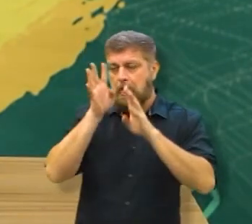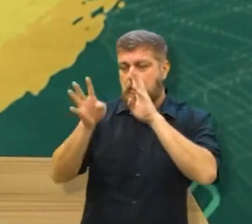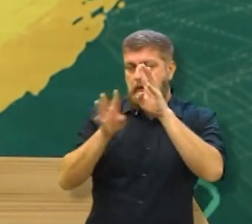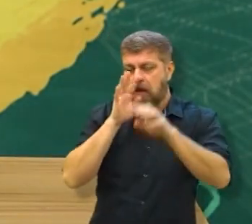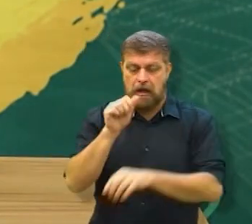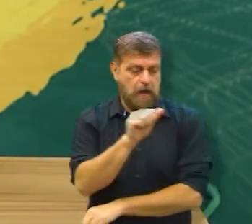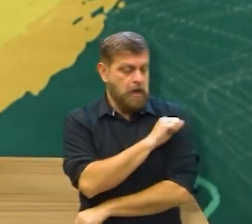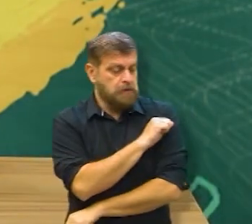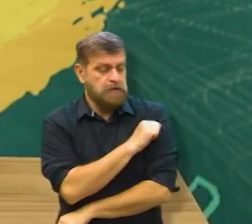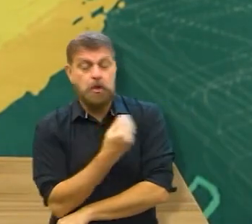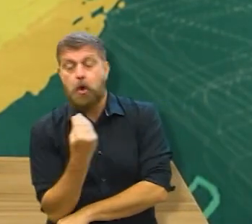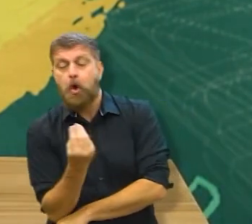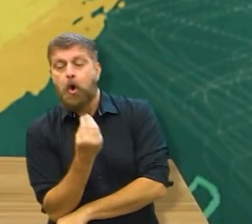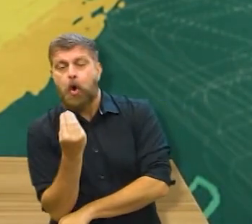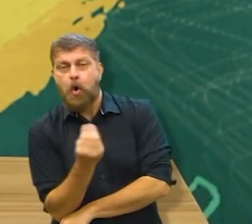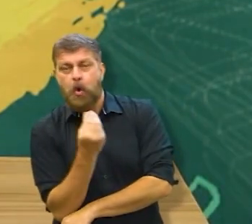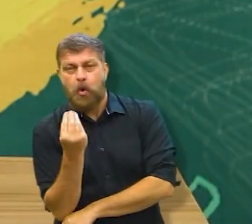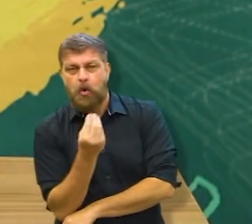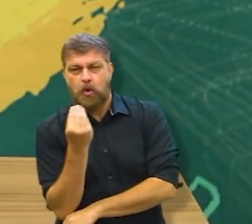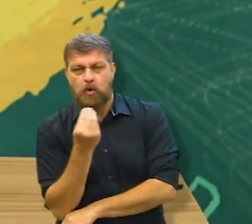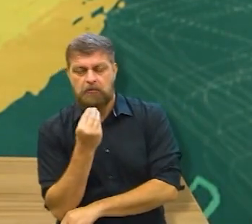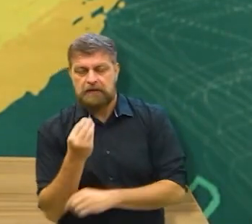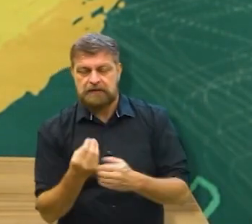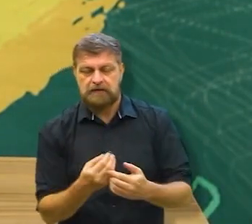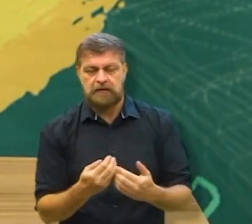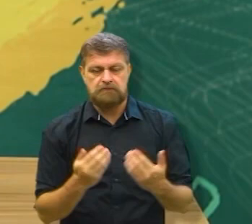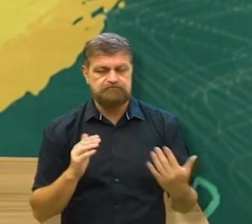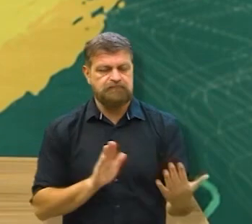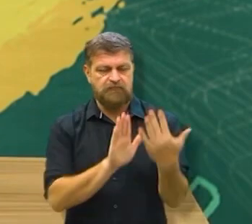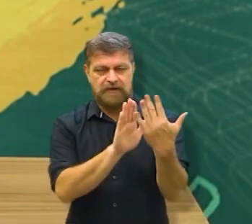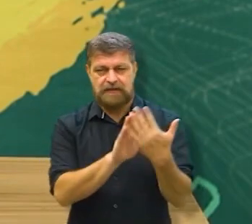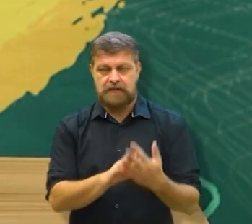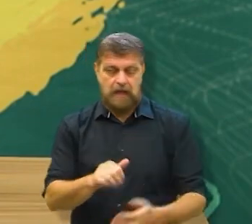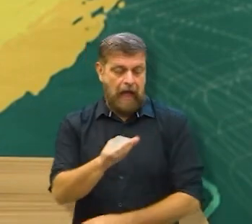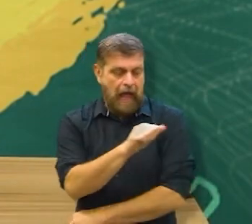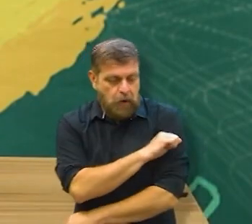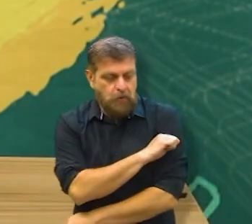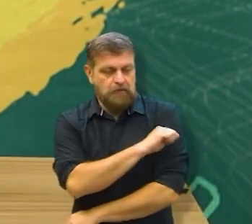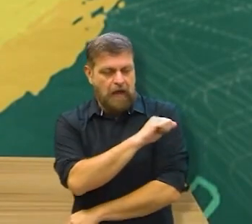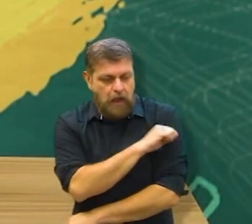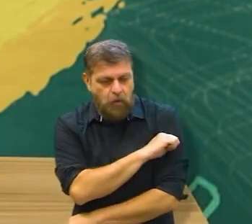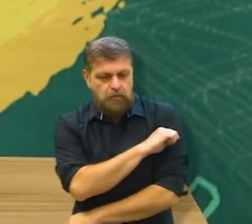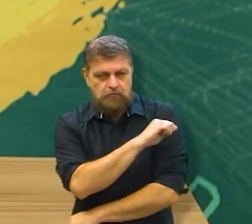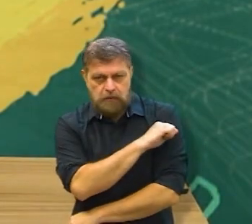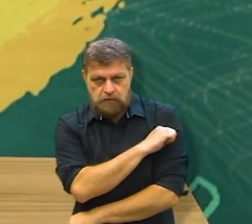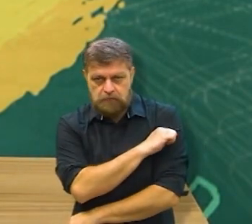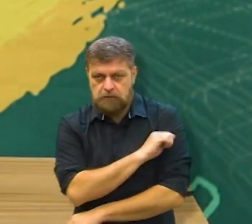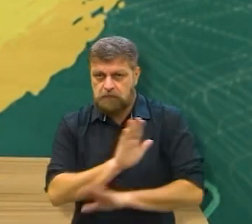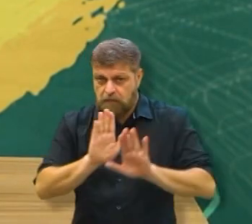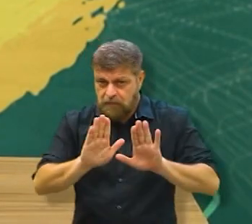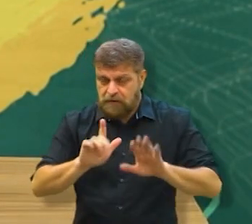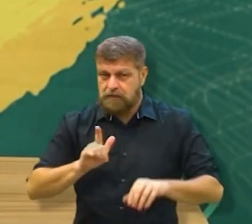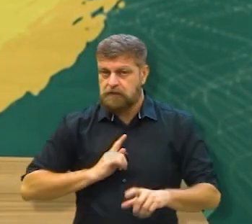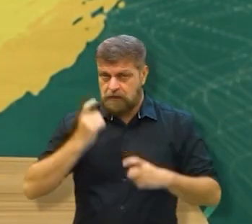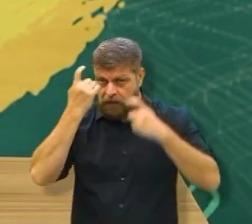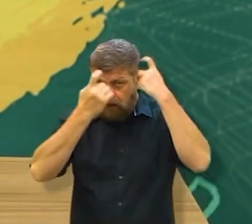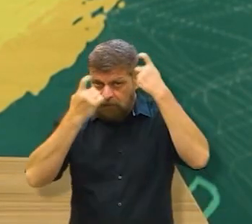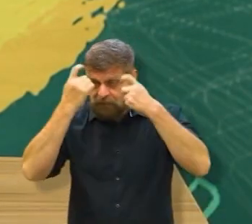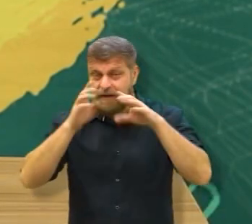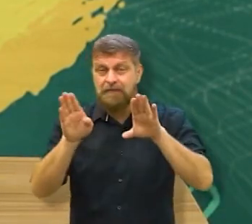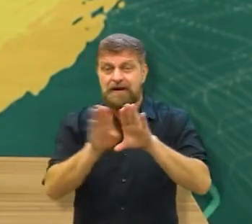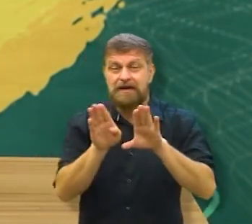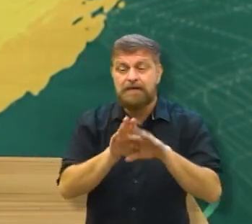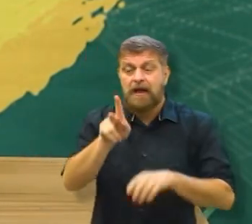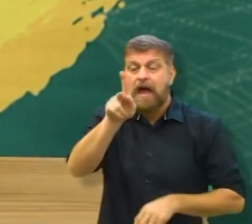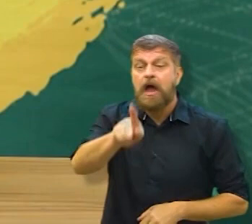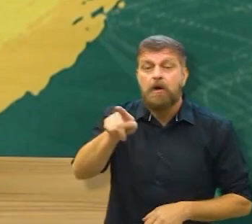fala, mas como os alunos estão lidando com esse tipo de situação? Mas os alunos, claro, os alunos é preciso ter muita